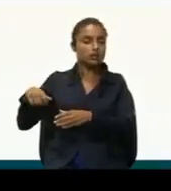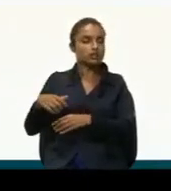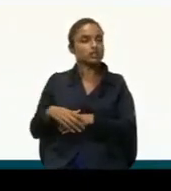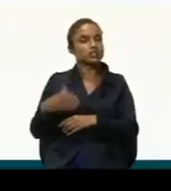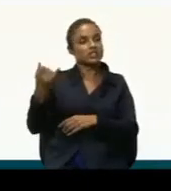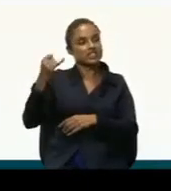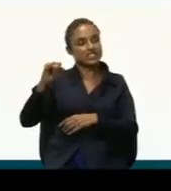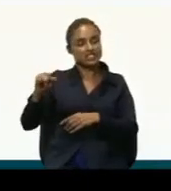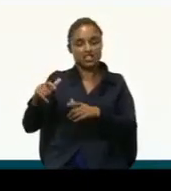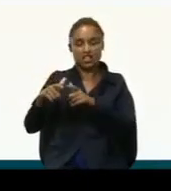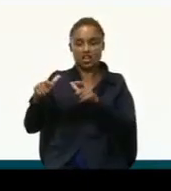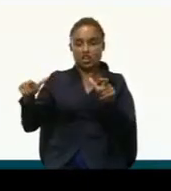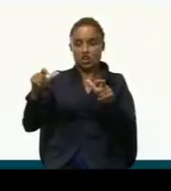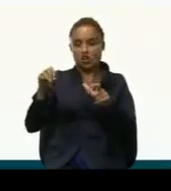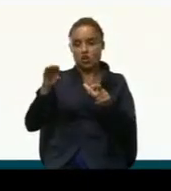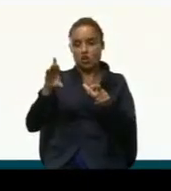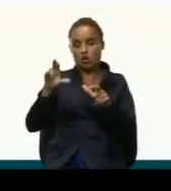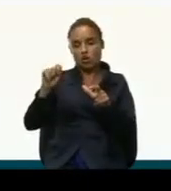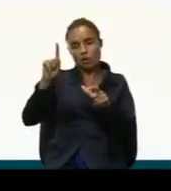grande a ponto de ser